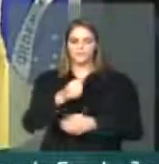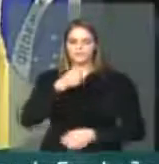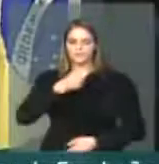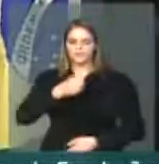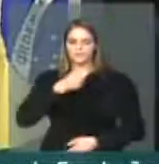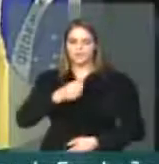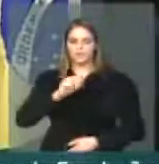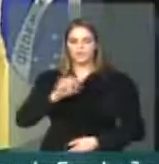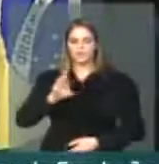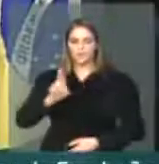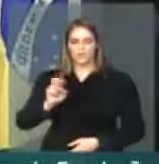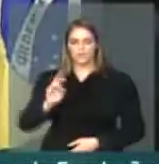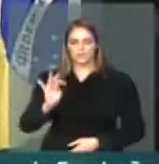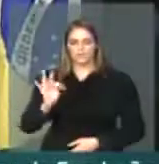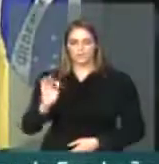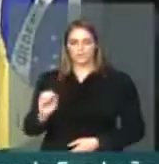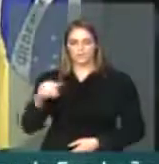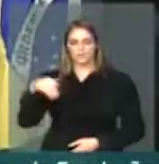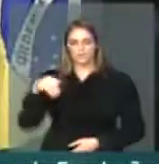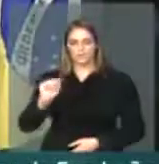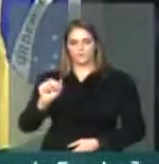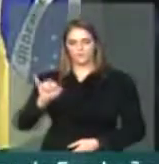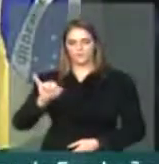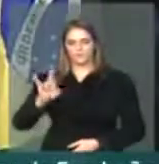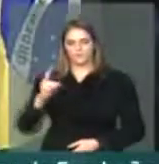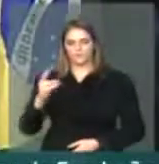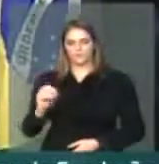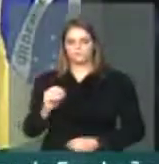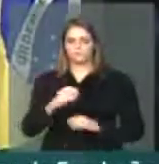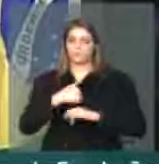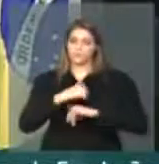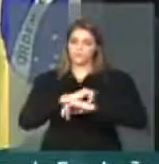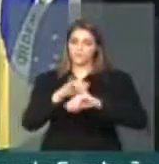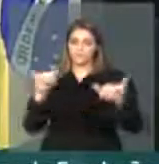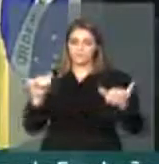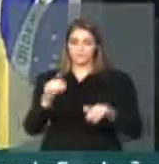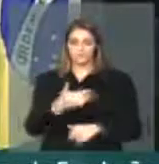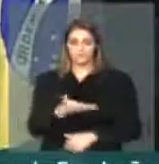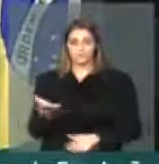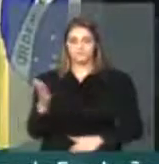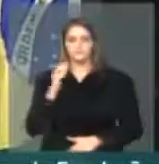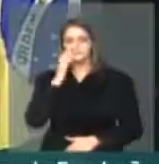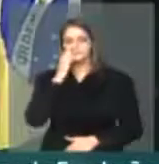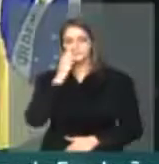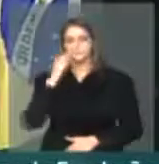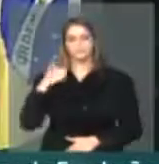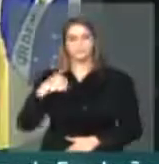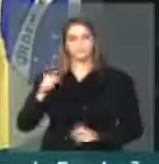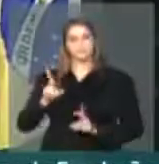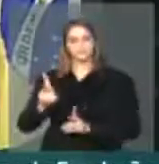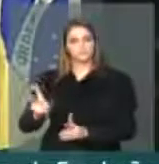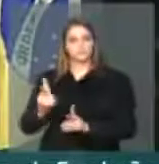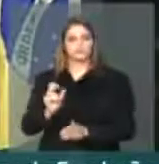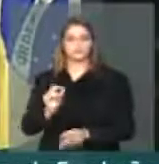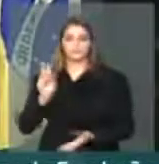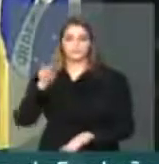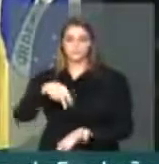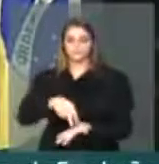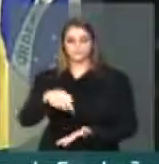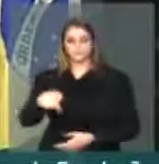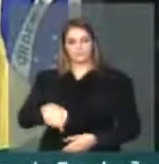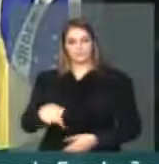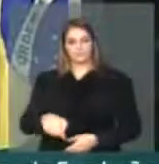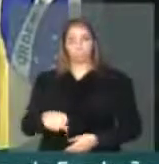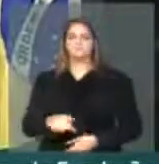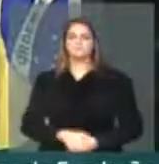Roberto Marinho. Apenas para informar aos presentes, tenho utilizado esse expediente